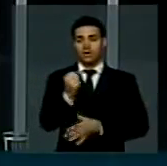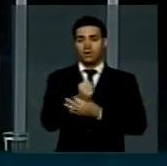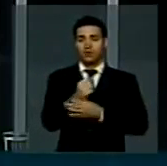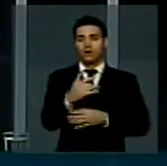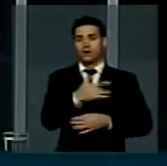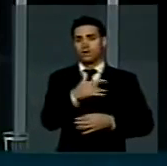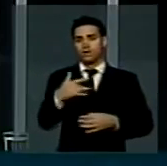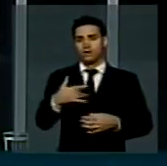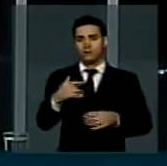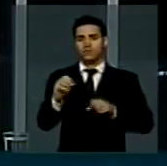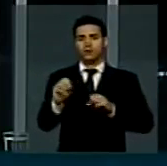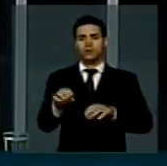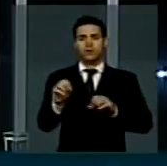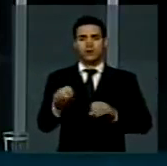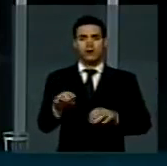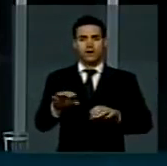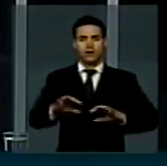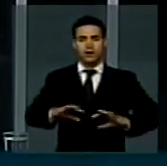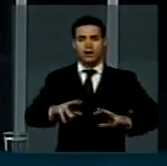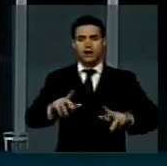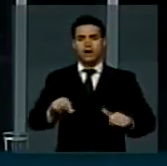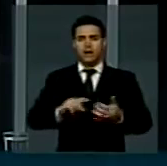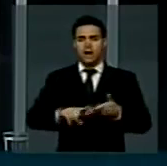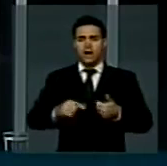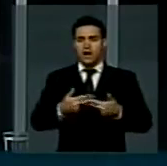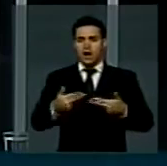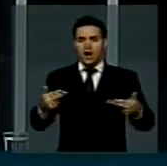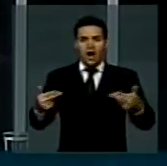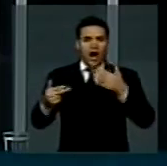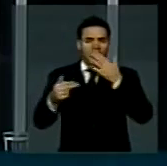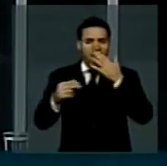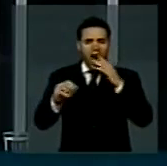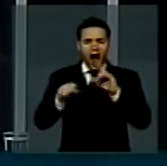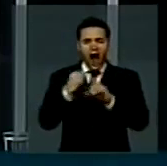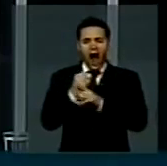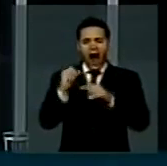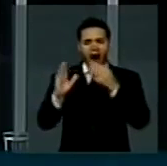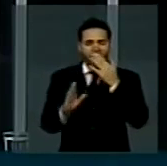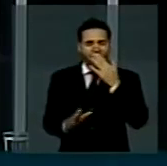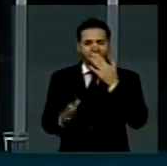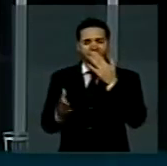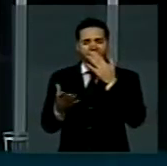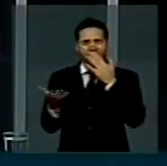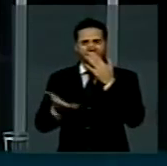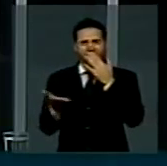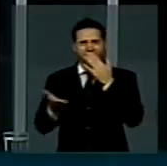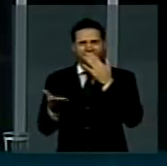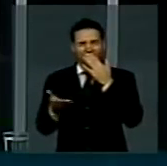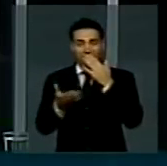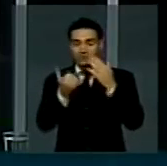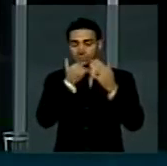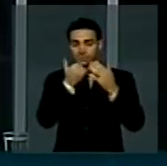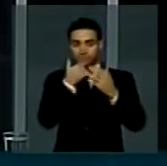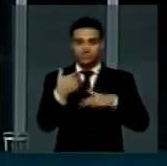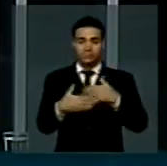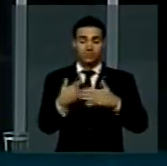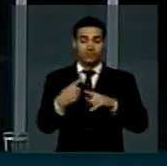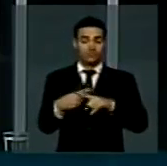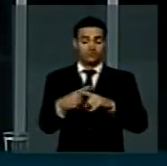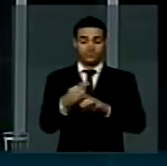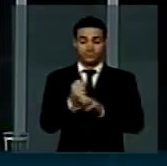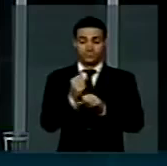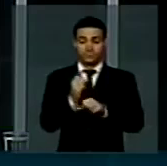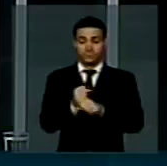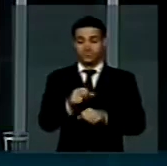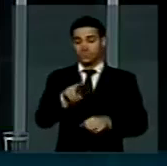saúde, educação, todas as demandas da sociedade brasileira hoje, logística, desenvolvimento, infraestrutura, até porque o orçamento da